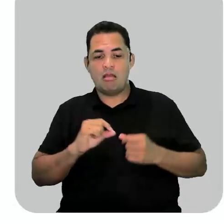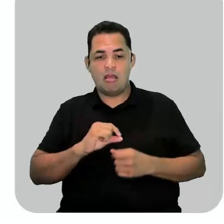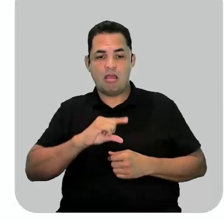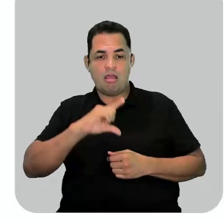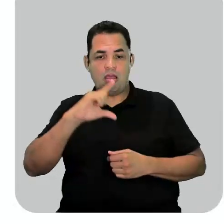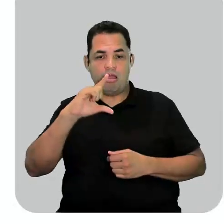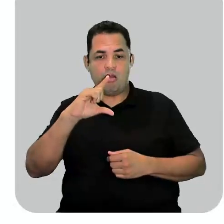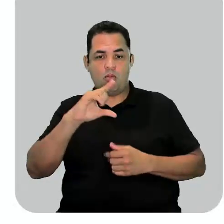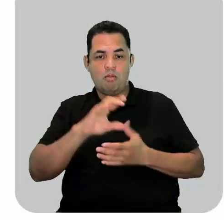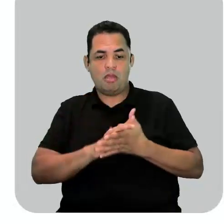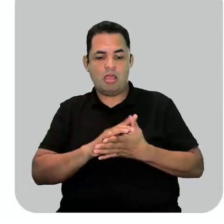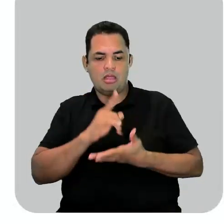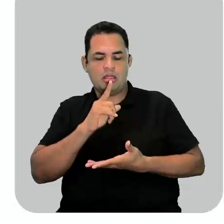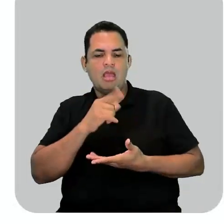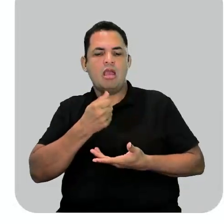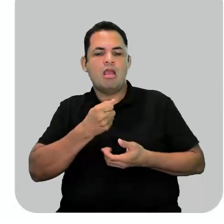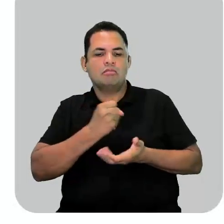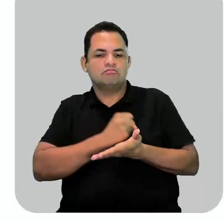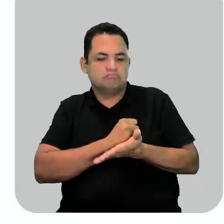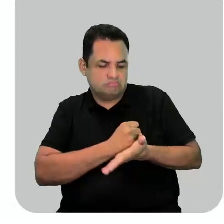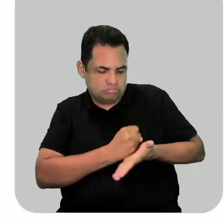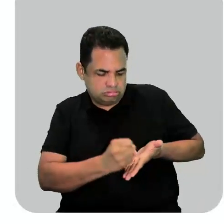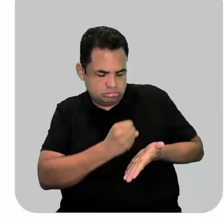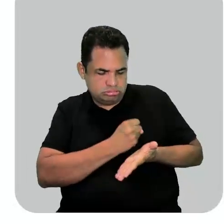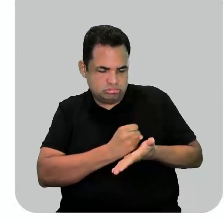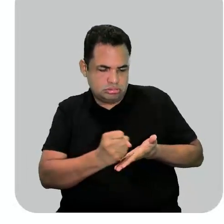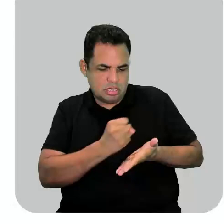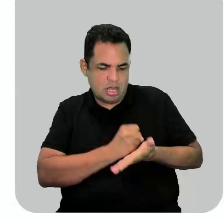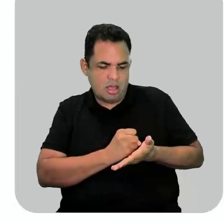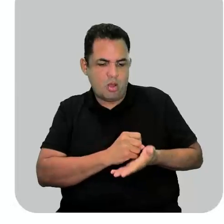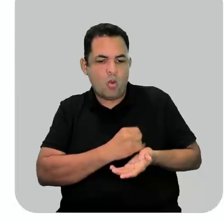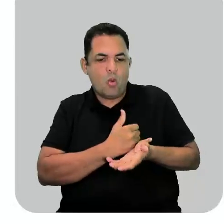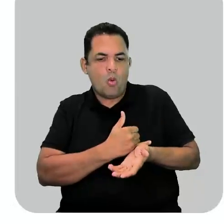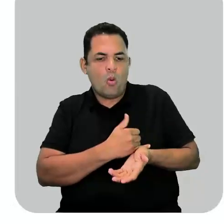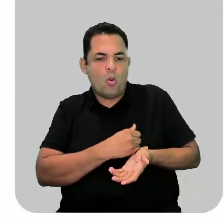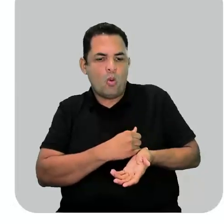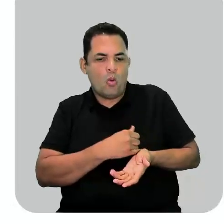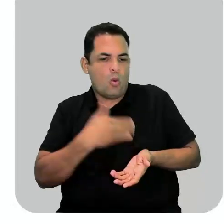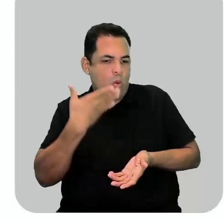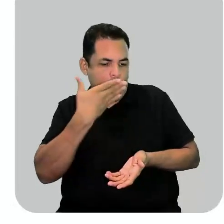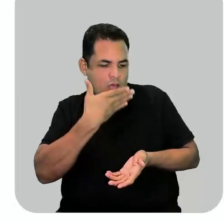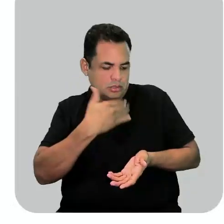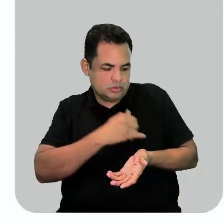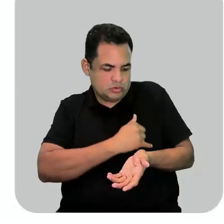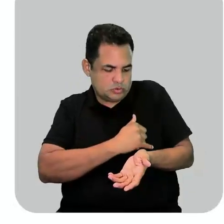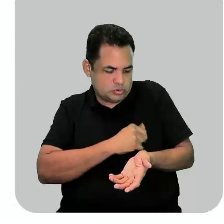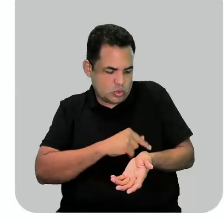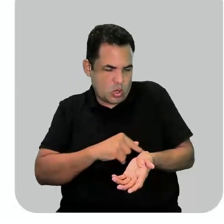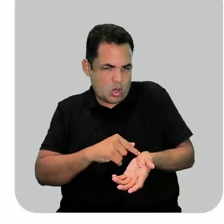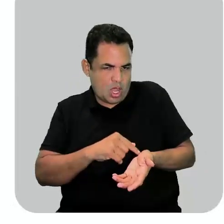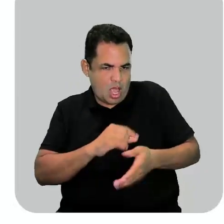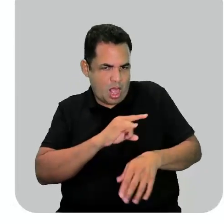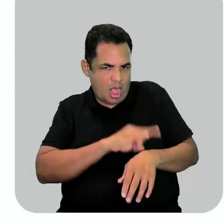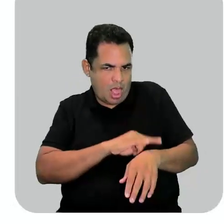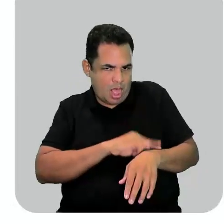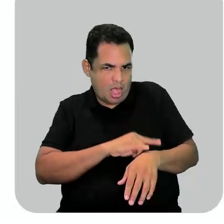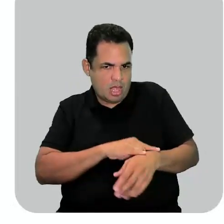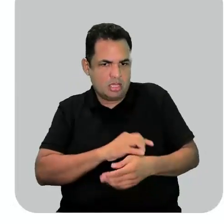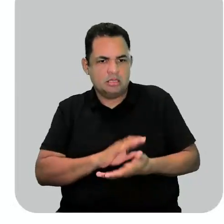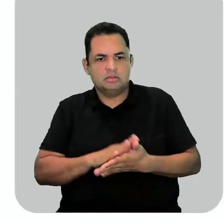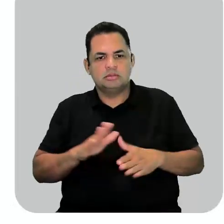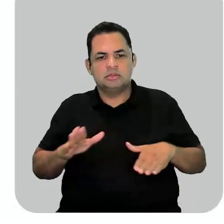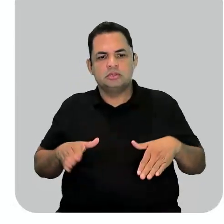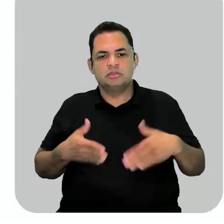aumenta a eliminação de açúcar pela urina, inibe a produção do hormônio